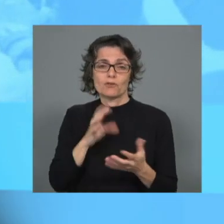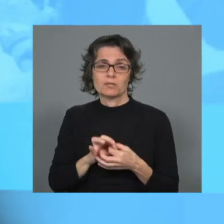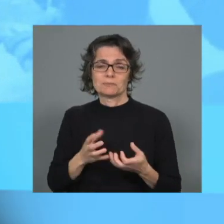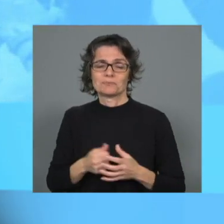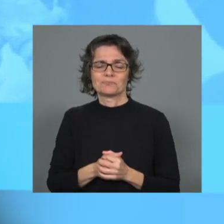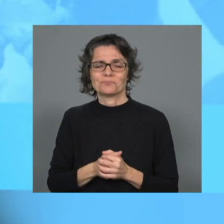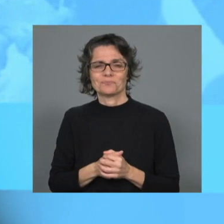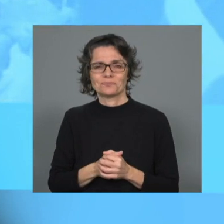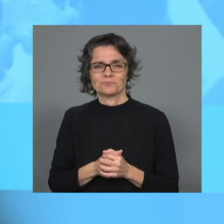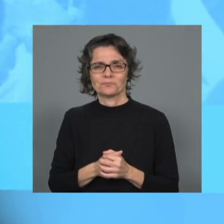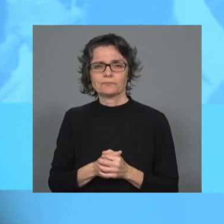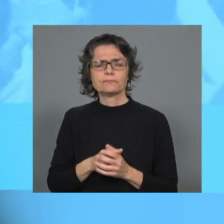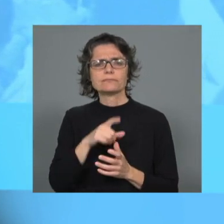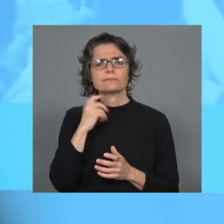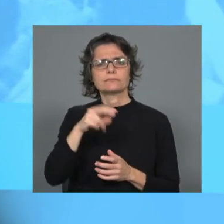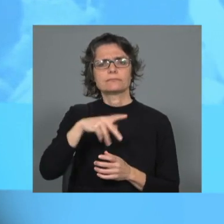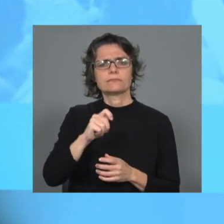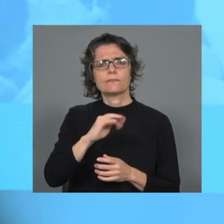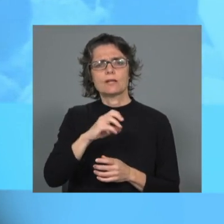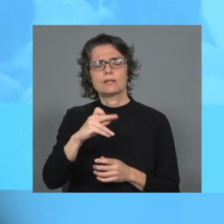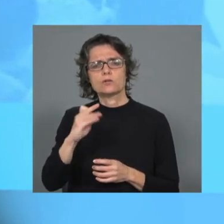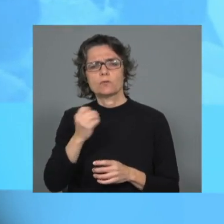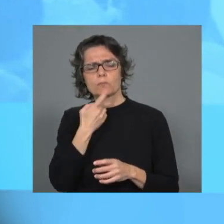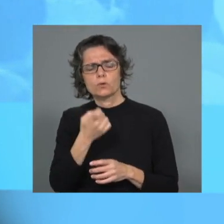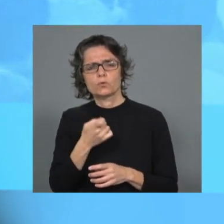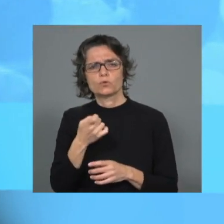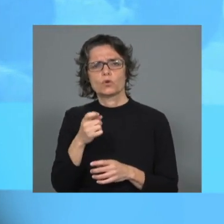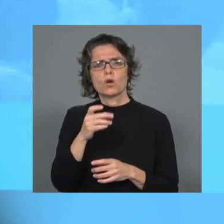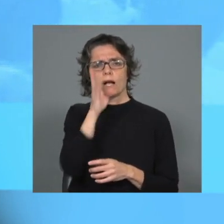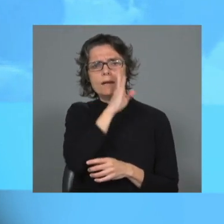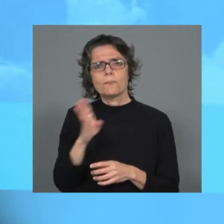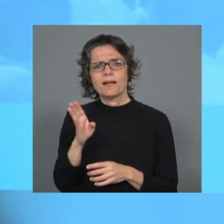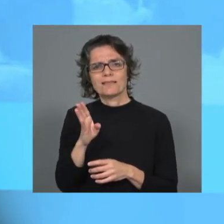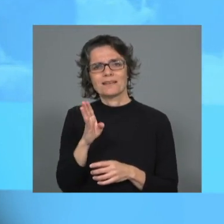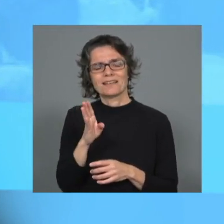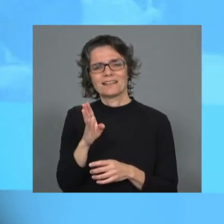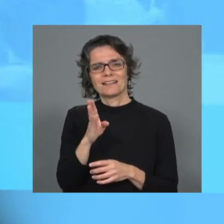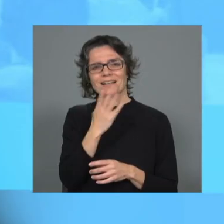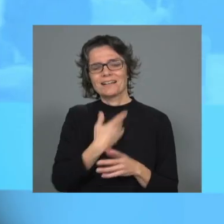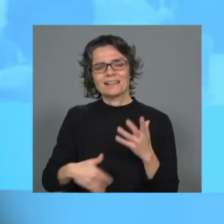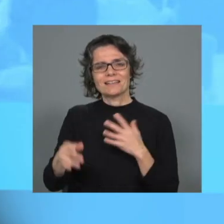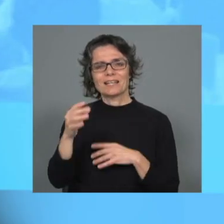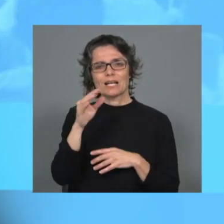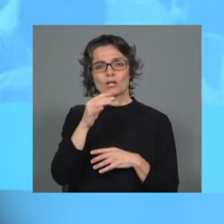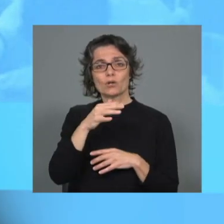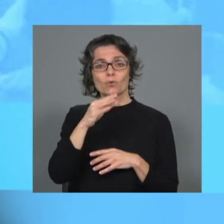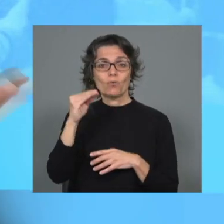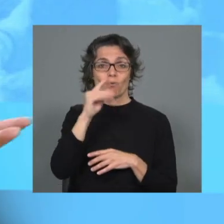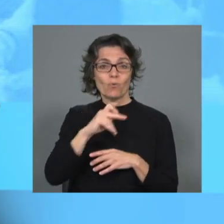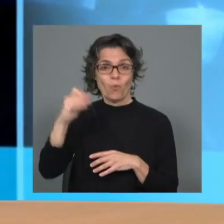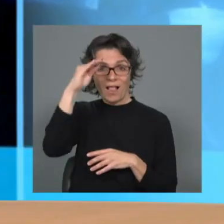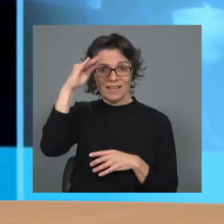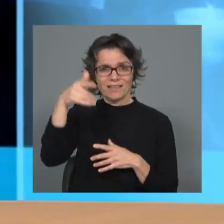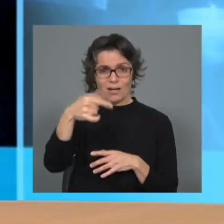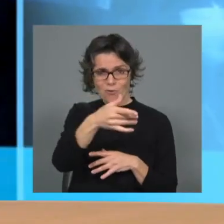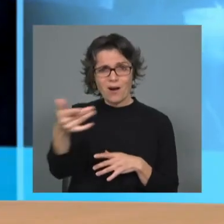Nelson Fernandes, há também tradições que são específicas do Alentejo, neste tempo pascal. Acredito que haja lugar